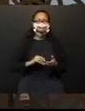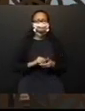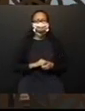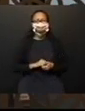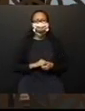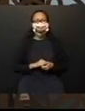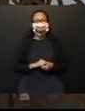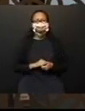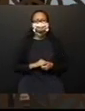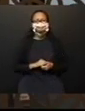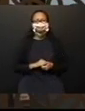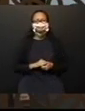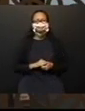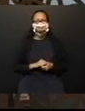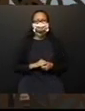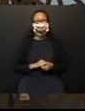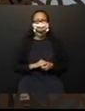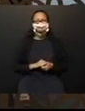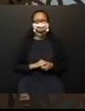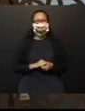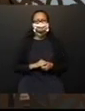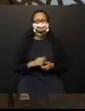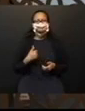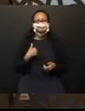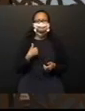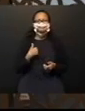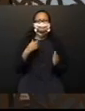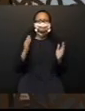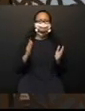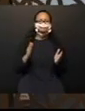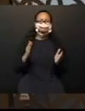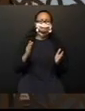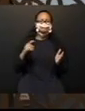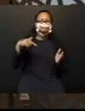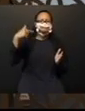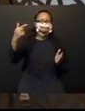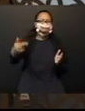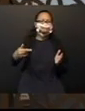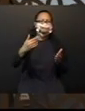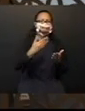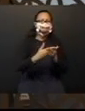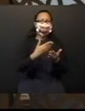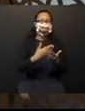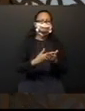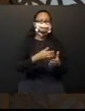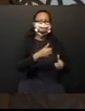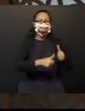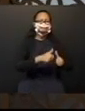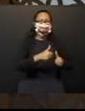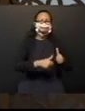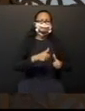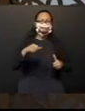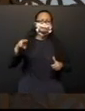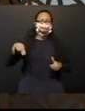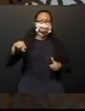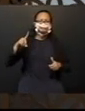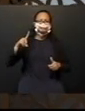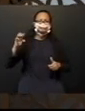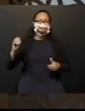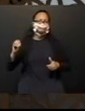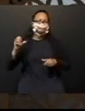E aí, a gente vai jogar na próxima aula o jogo Nunca 10 ao